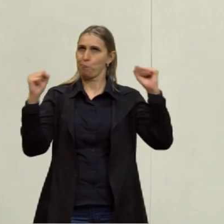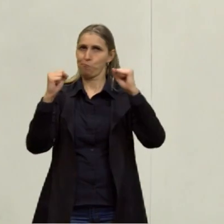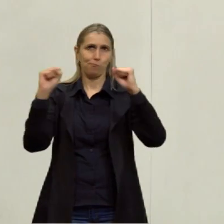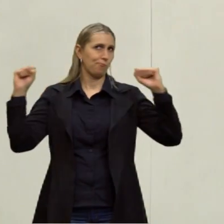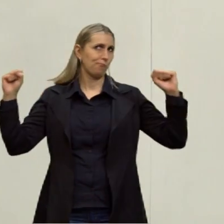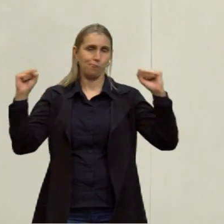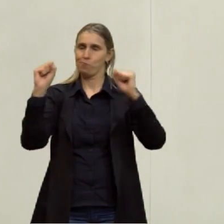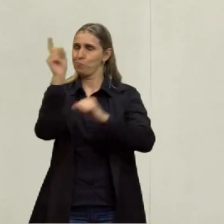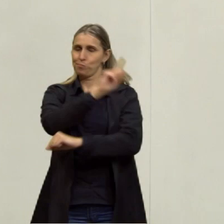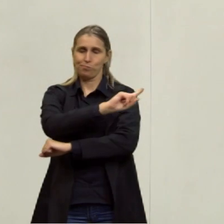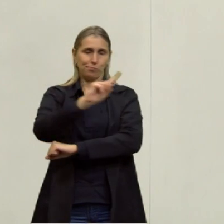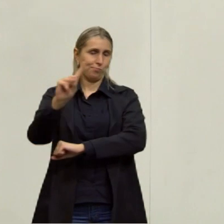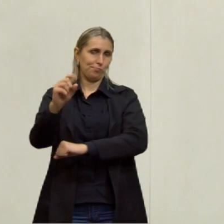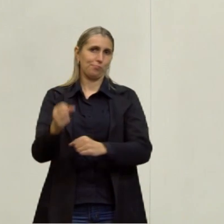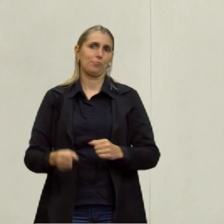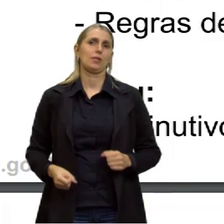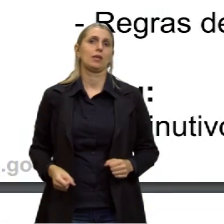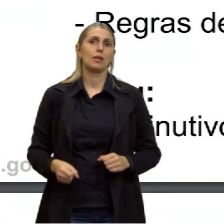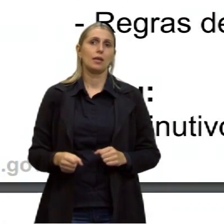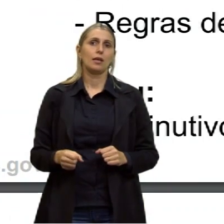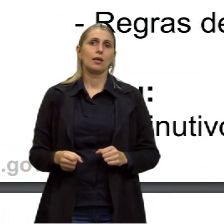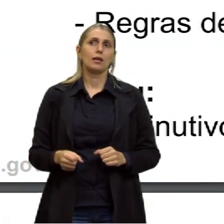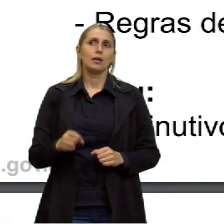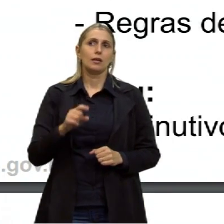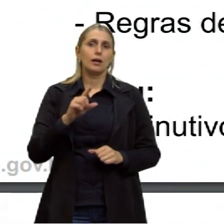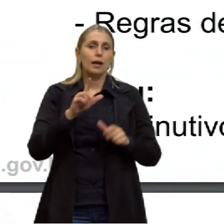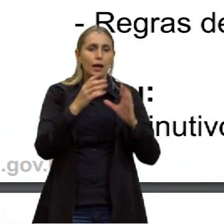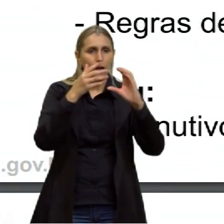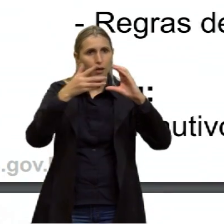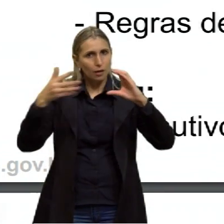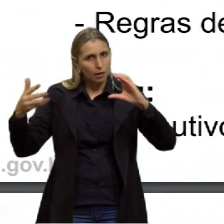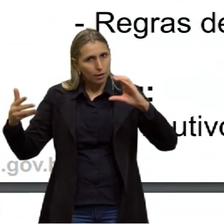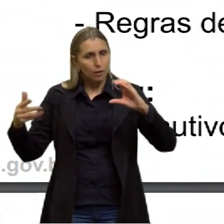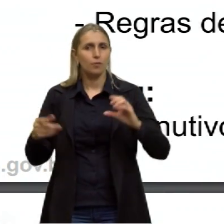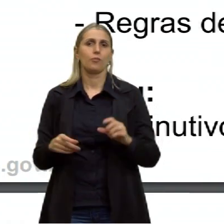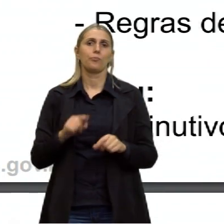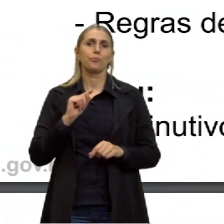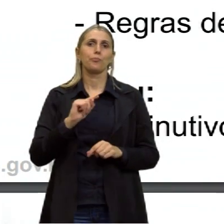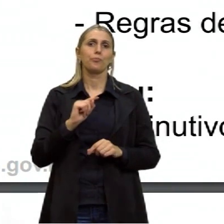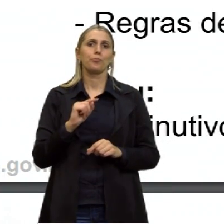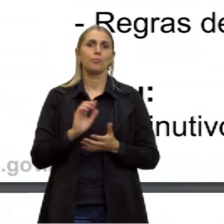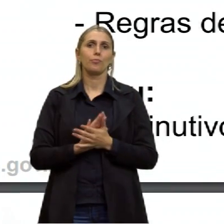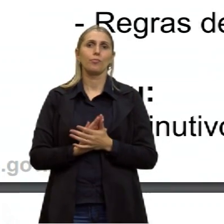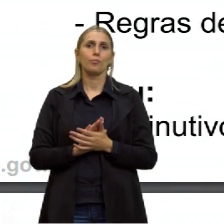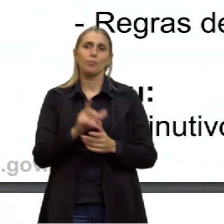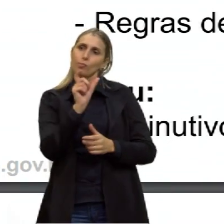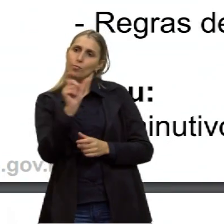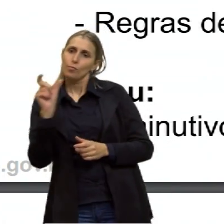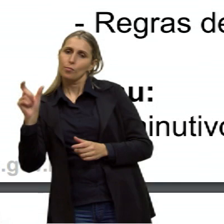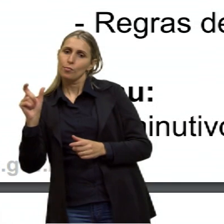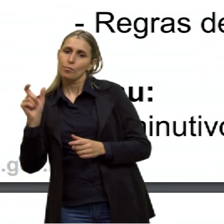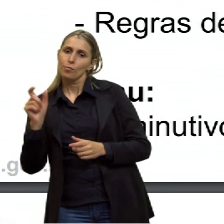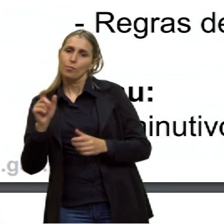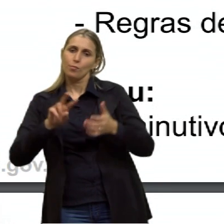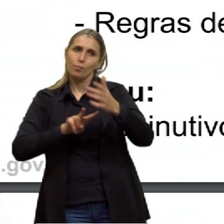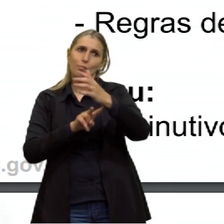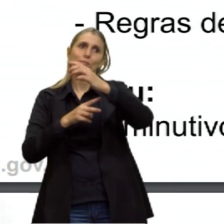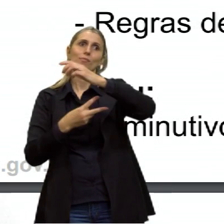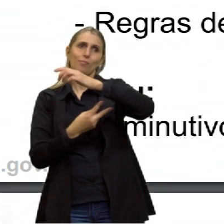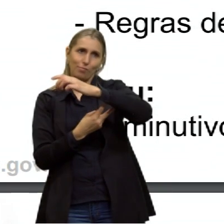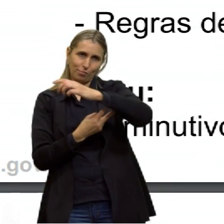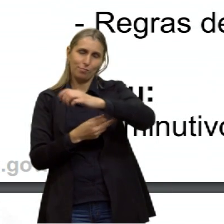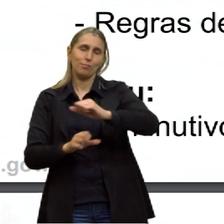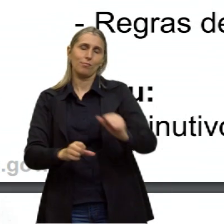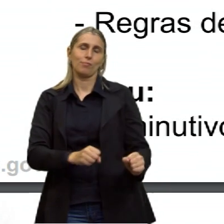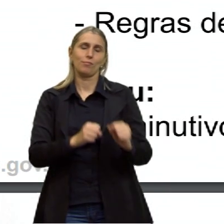não é isso foi que são é uma característica que os as palavras variáveis possuem